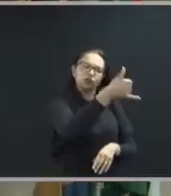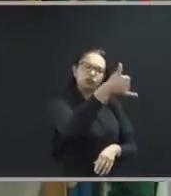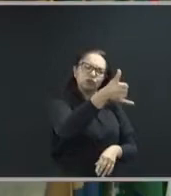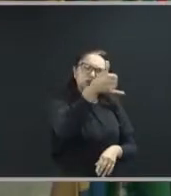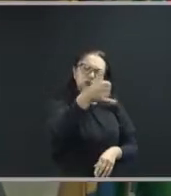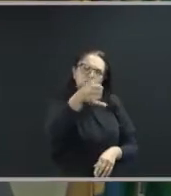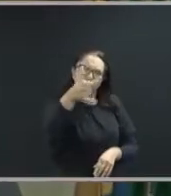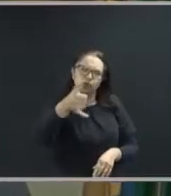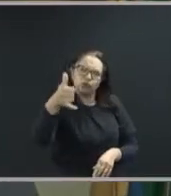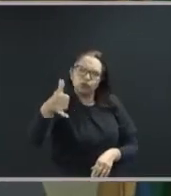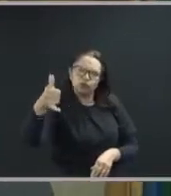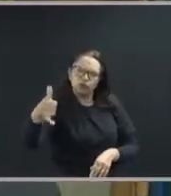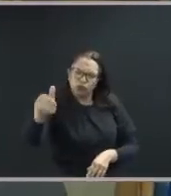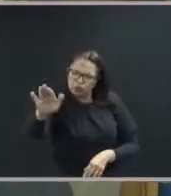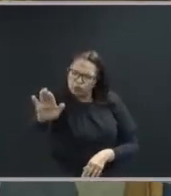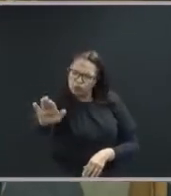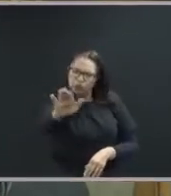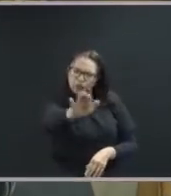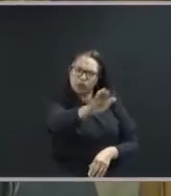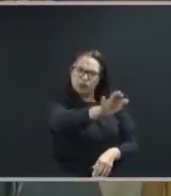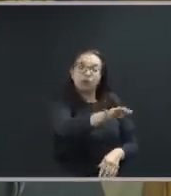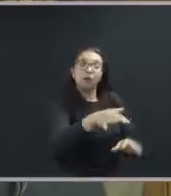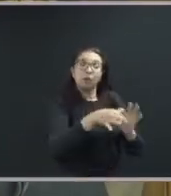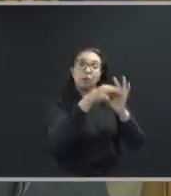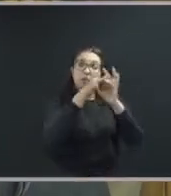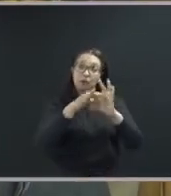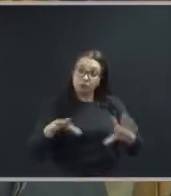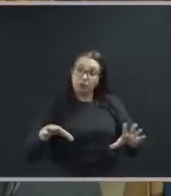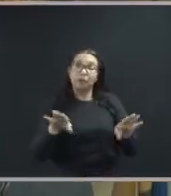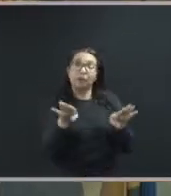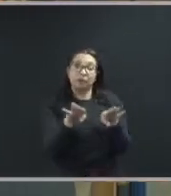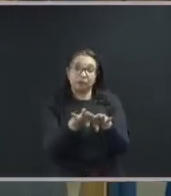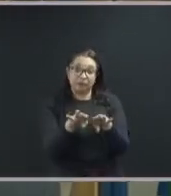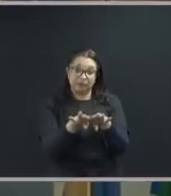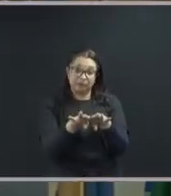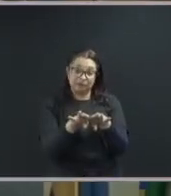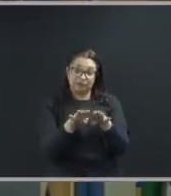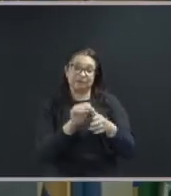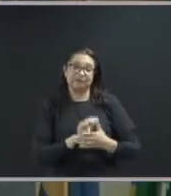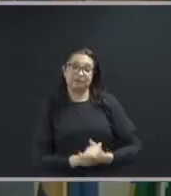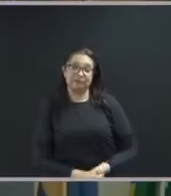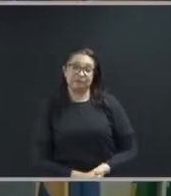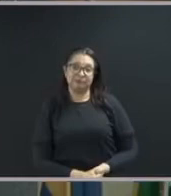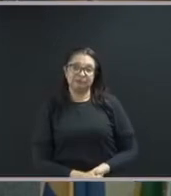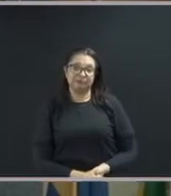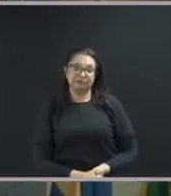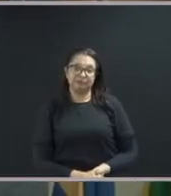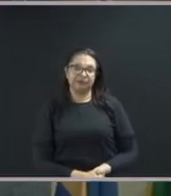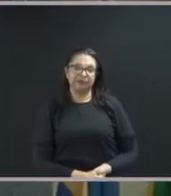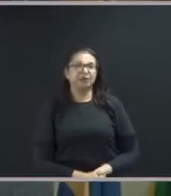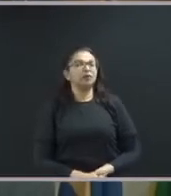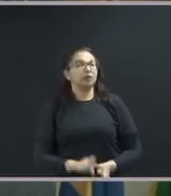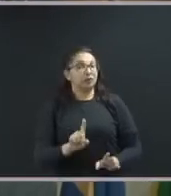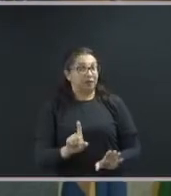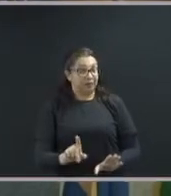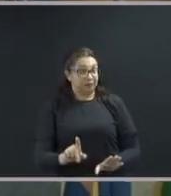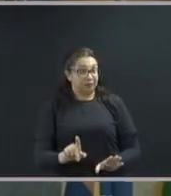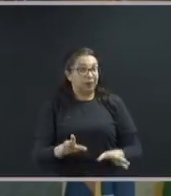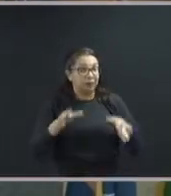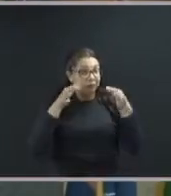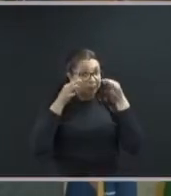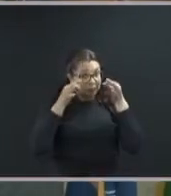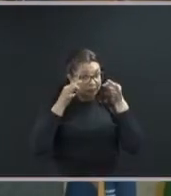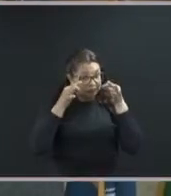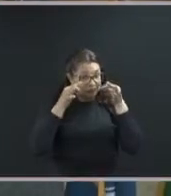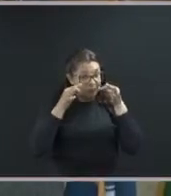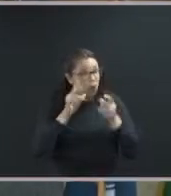que está orando para a libertação está aqui orando. Meu irmão, o povo sabe quem ora, quem busca a Deus, meu irmão.